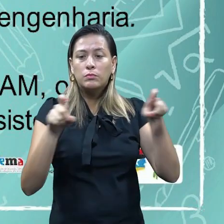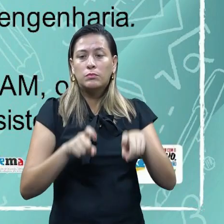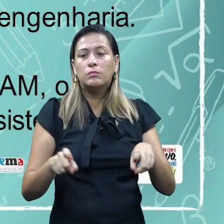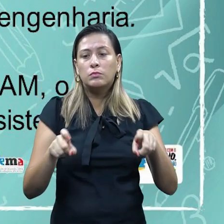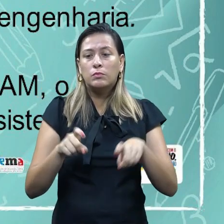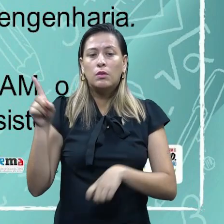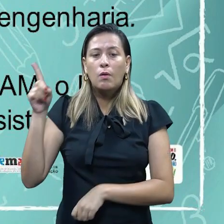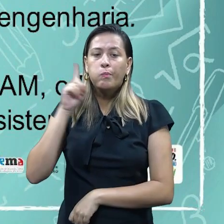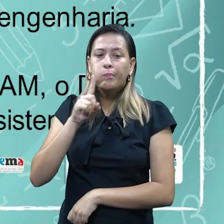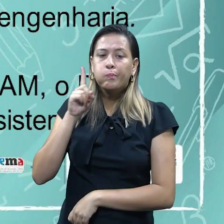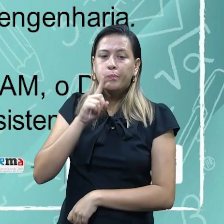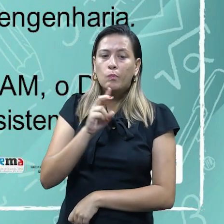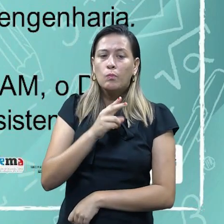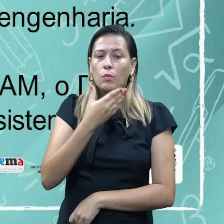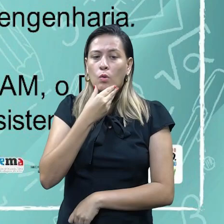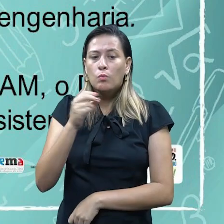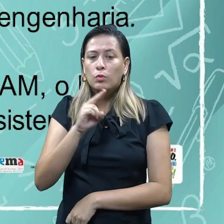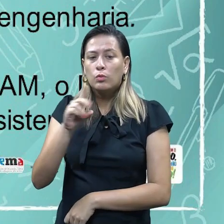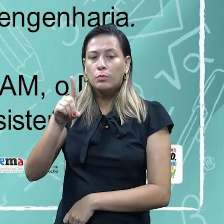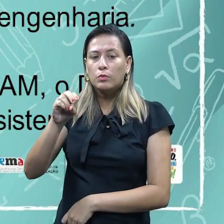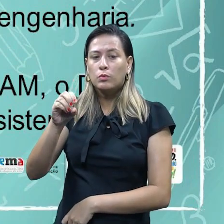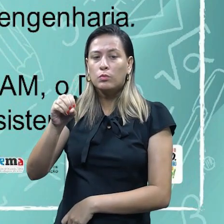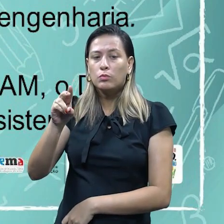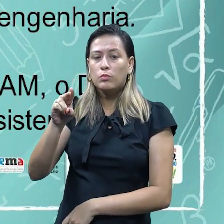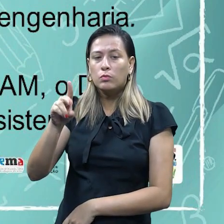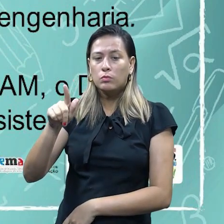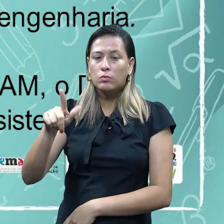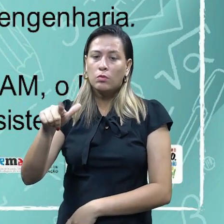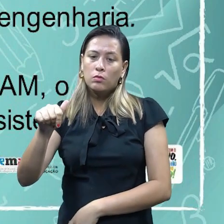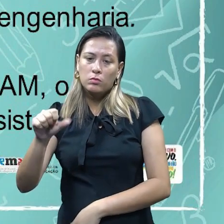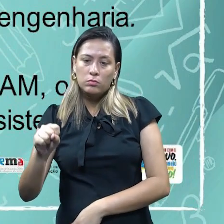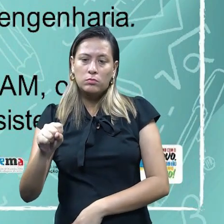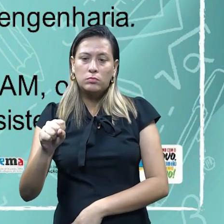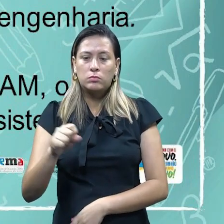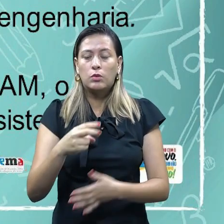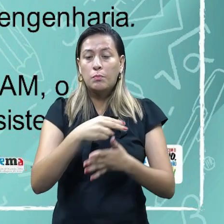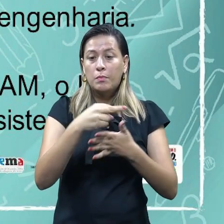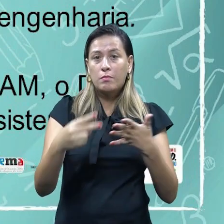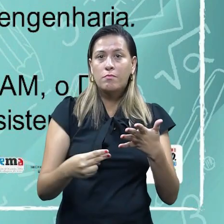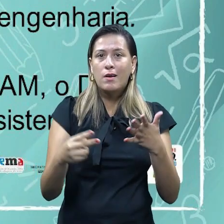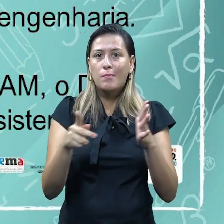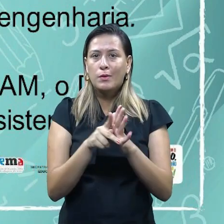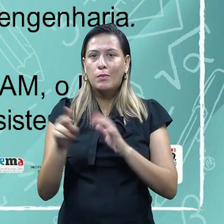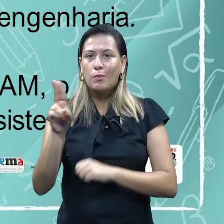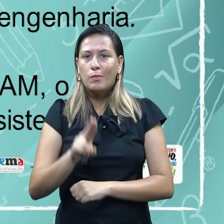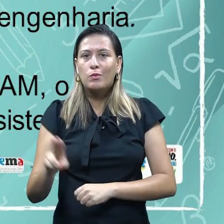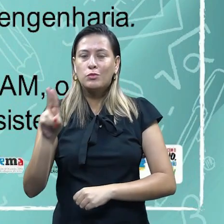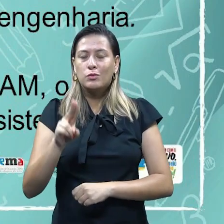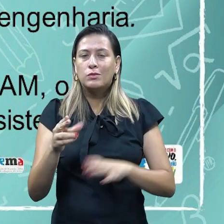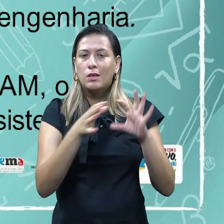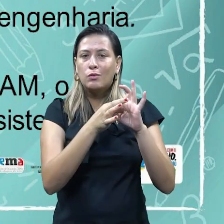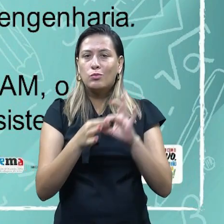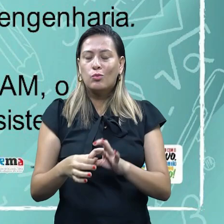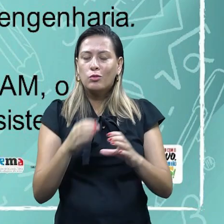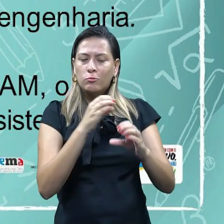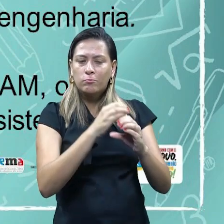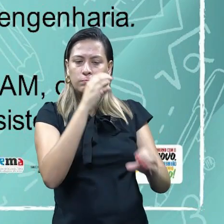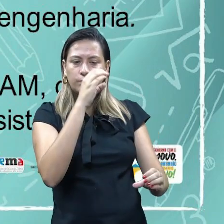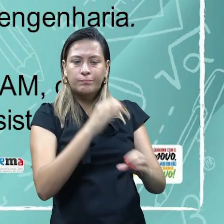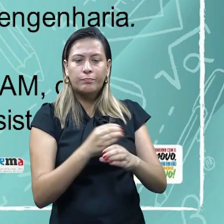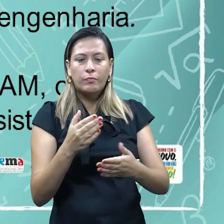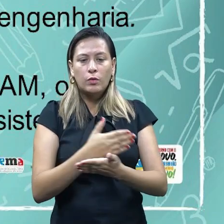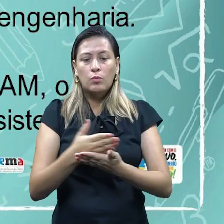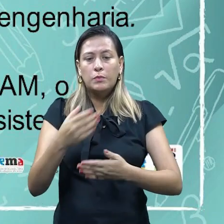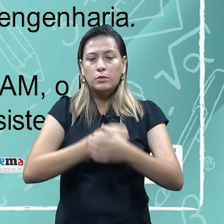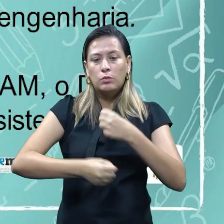o americano Douglas Taylor Ross, como uma ferramenta para a engenharia. O início ocorreu